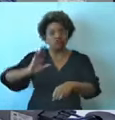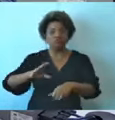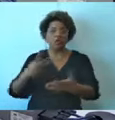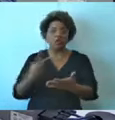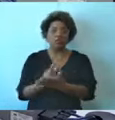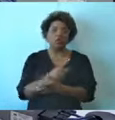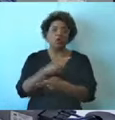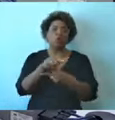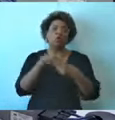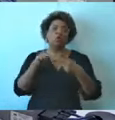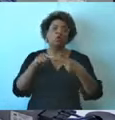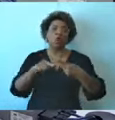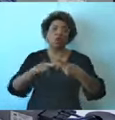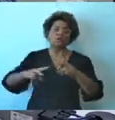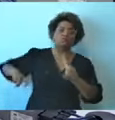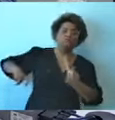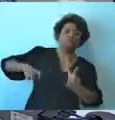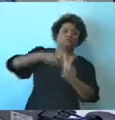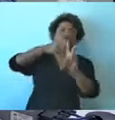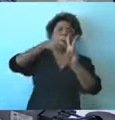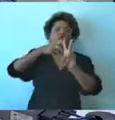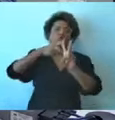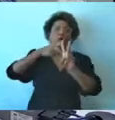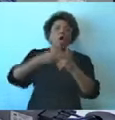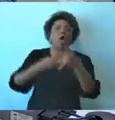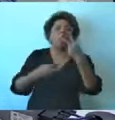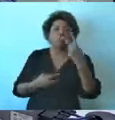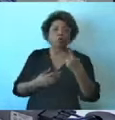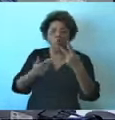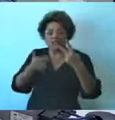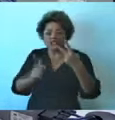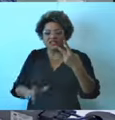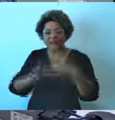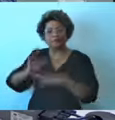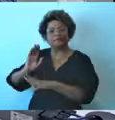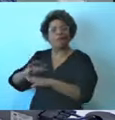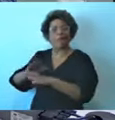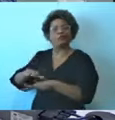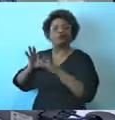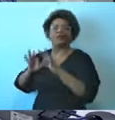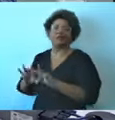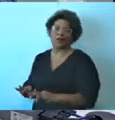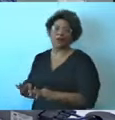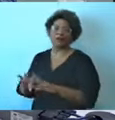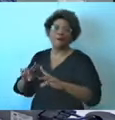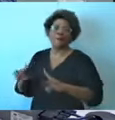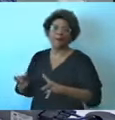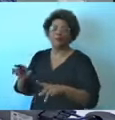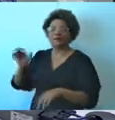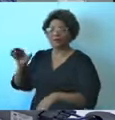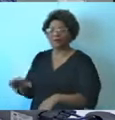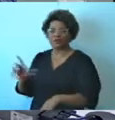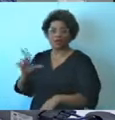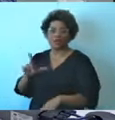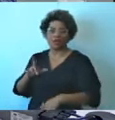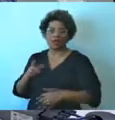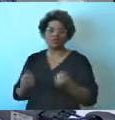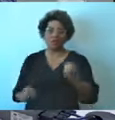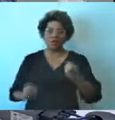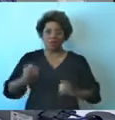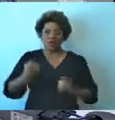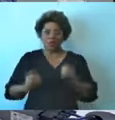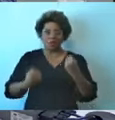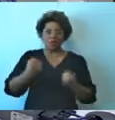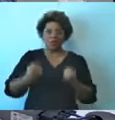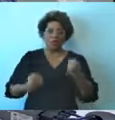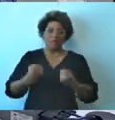estava certo, foi imprudência do motorista que estava conduzindo o automóvel, muitas vezes porque não tem ali uma faixa azul, né, eles